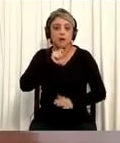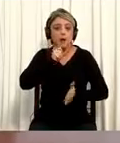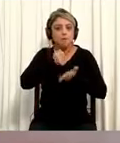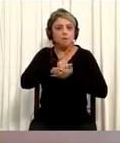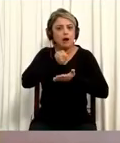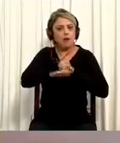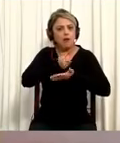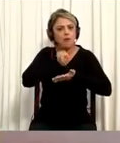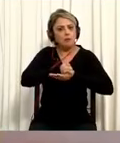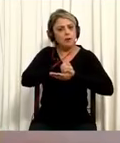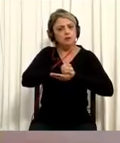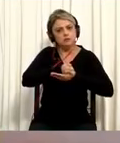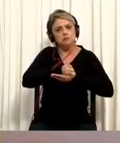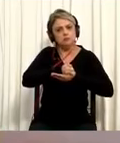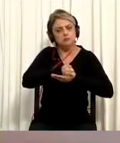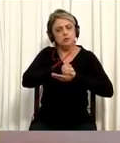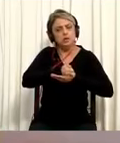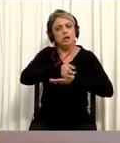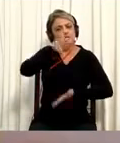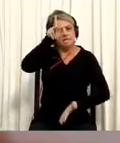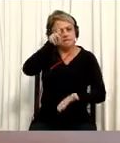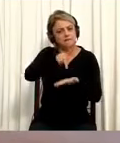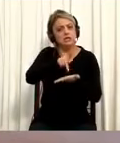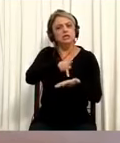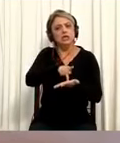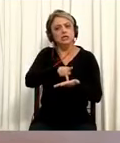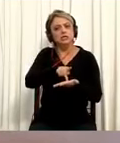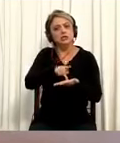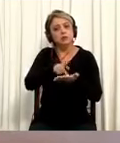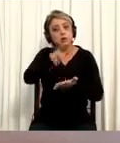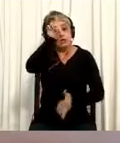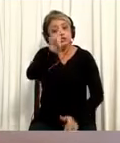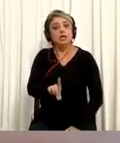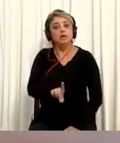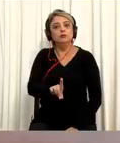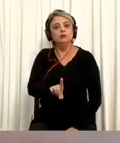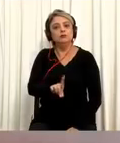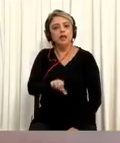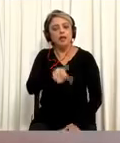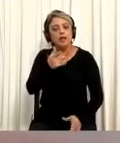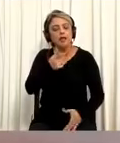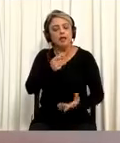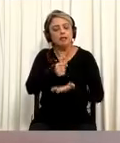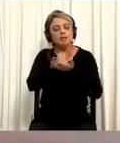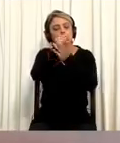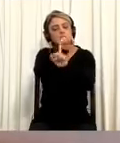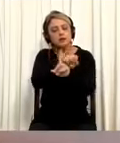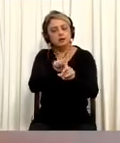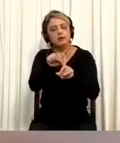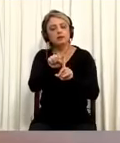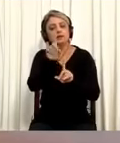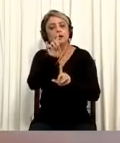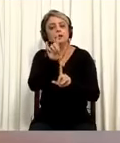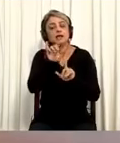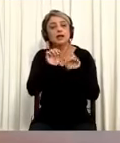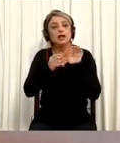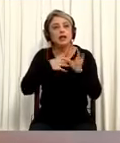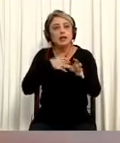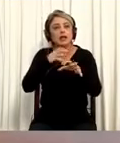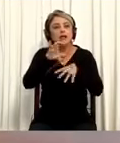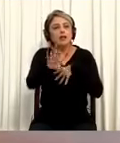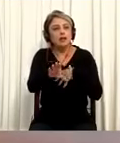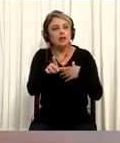exigência que é legítima, porque é um direito. Então, a solidariedade, ela passa